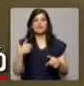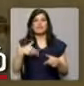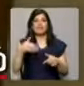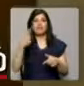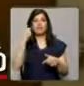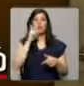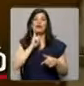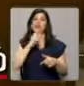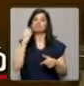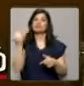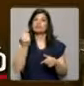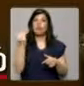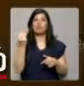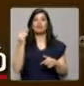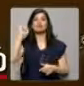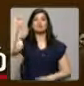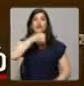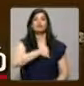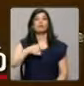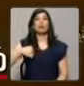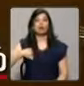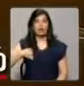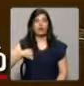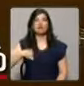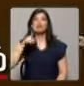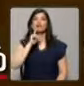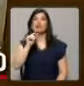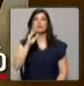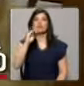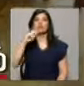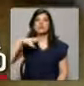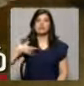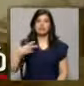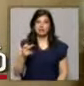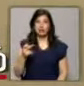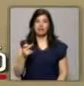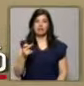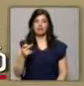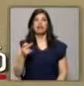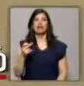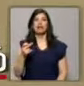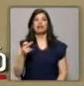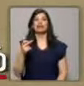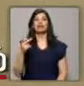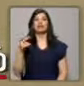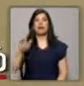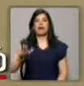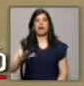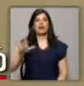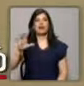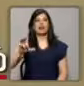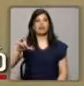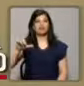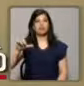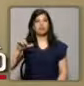empreendedora, uma jovem que vem da Polónia, uma polaca, que é a Sandra, que vai ficar aqui na casa. Já cá está em Lisboa há uns meses e está numa empresa, precisamente